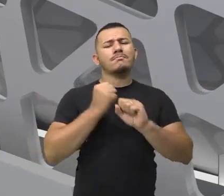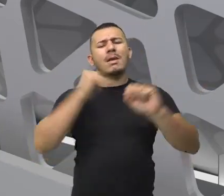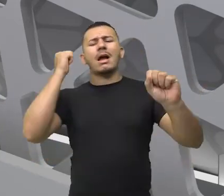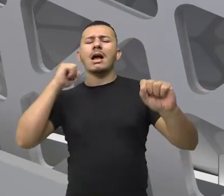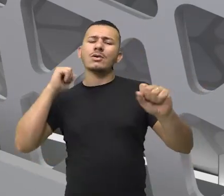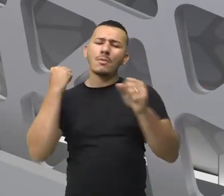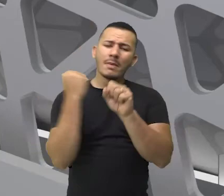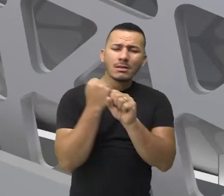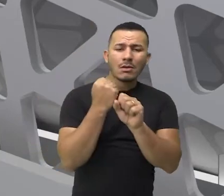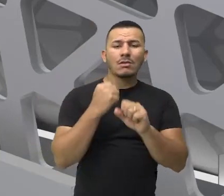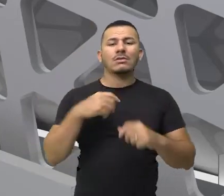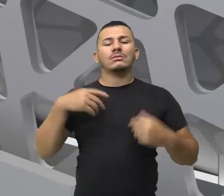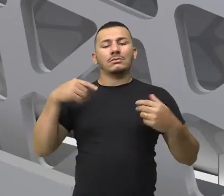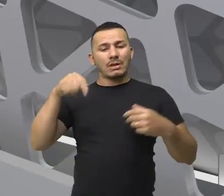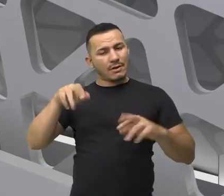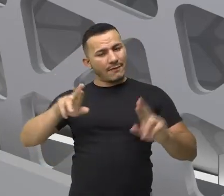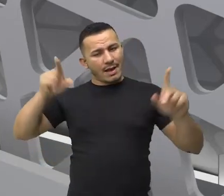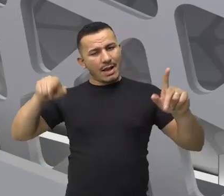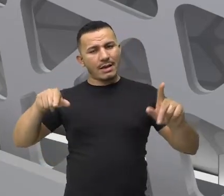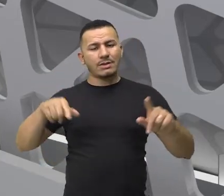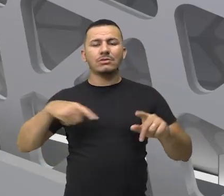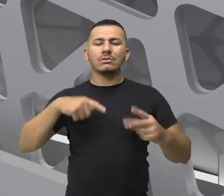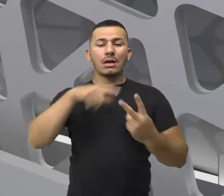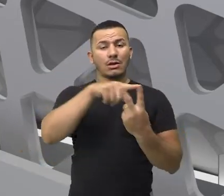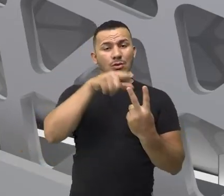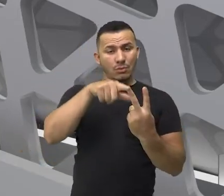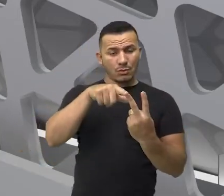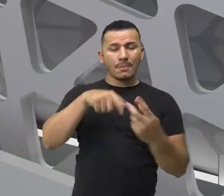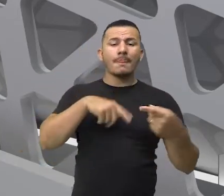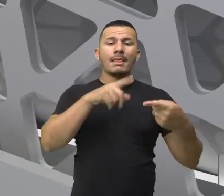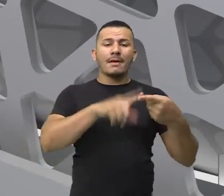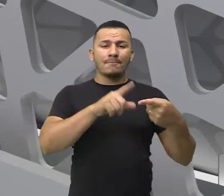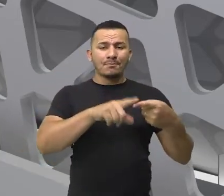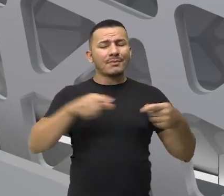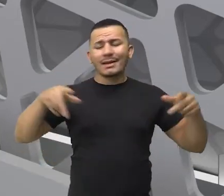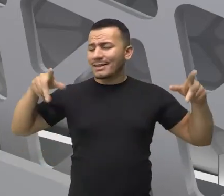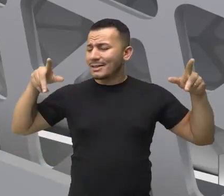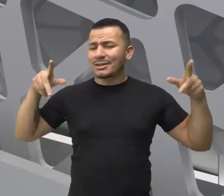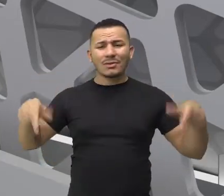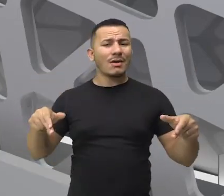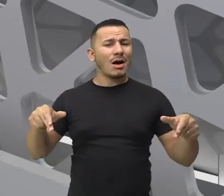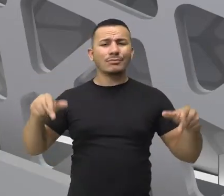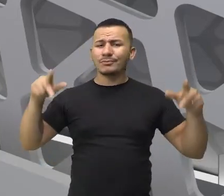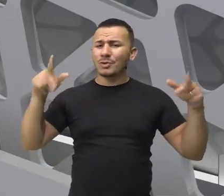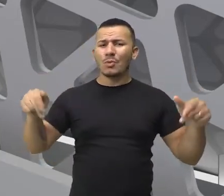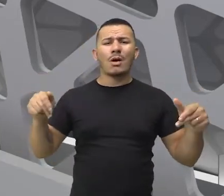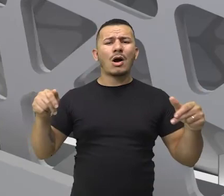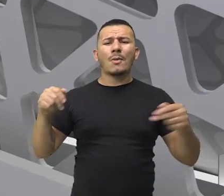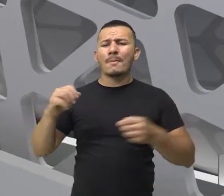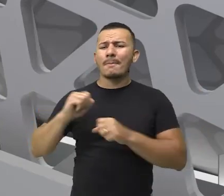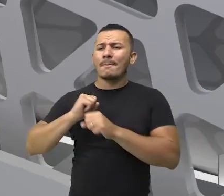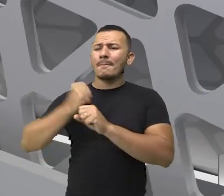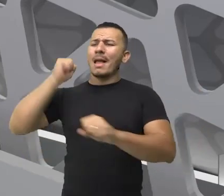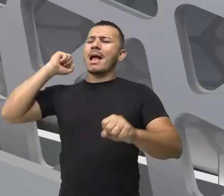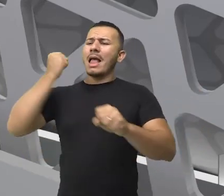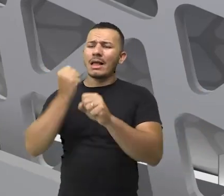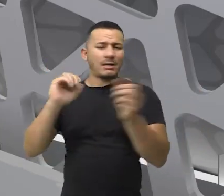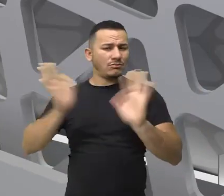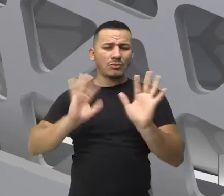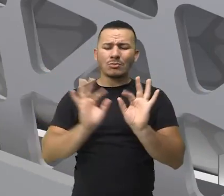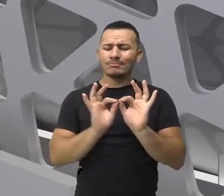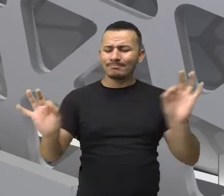menor. Não, então nós temos esses dois, primeira classificação, ela é exatamente igual, com as mesmas